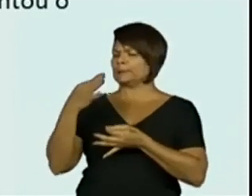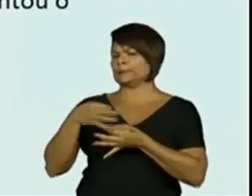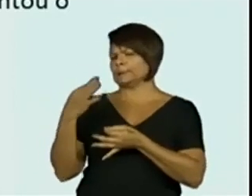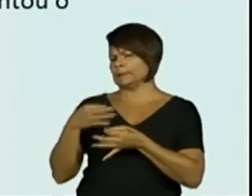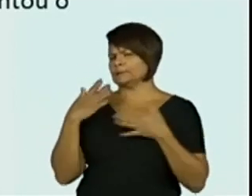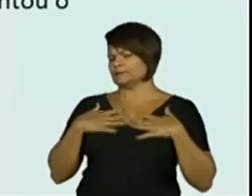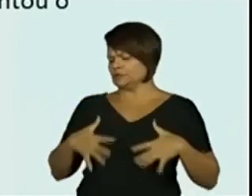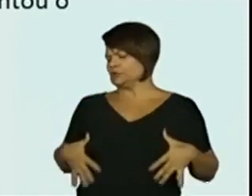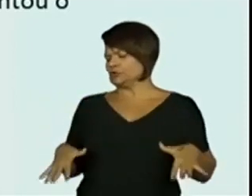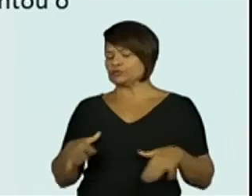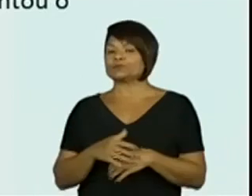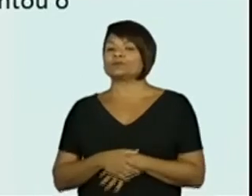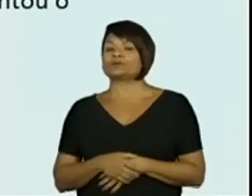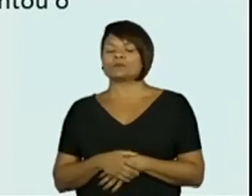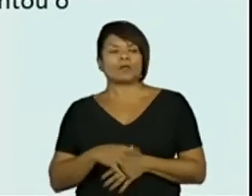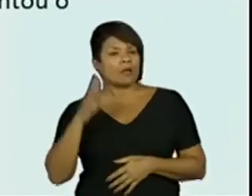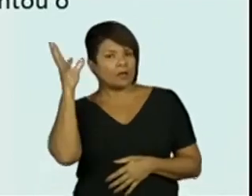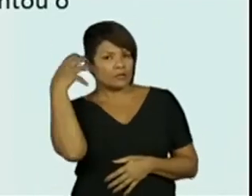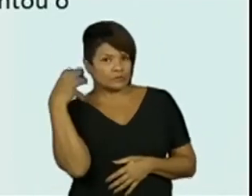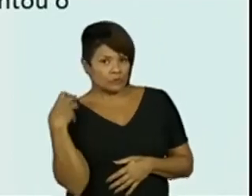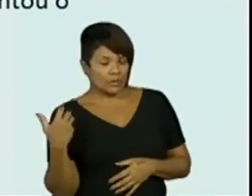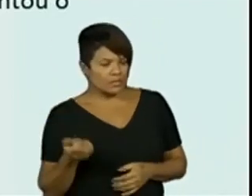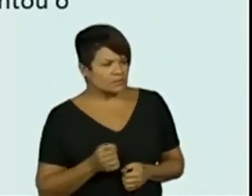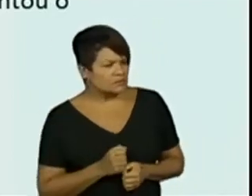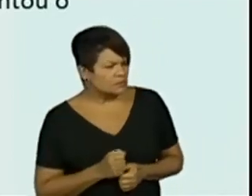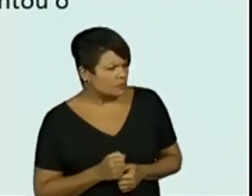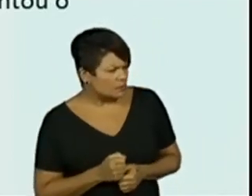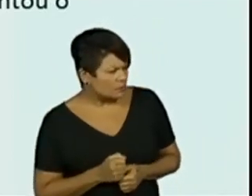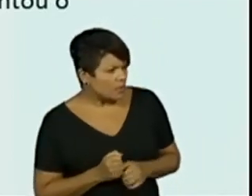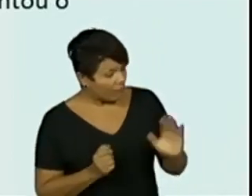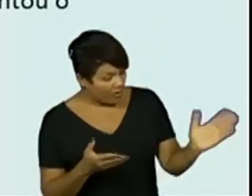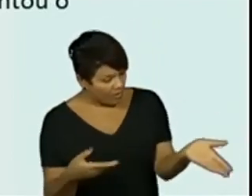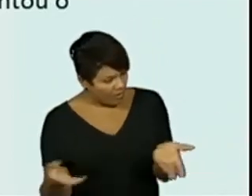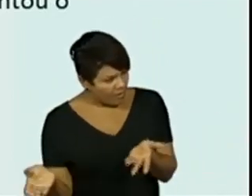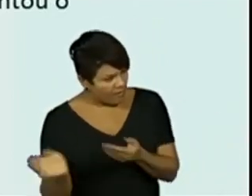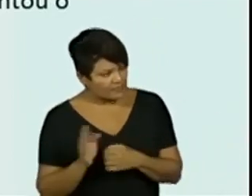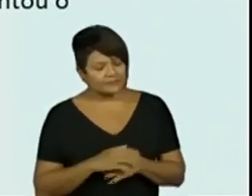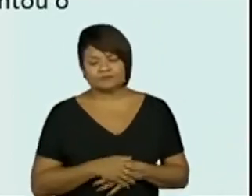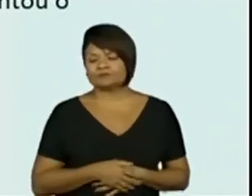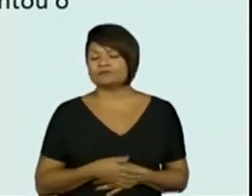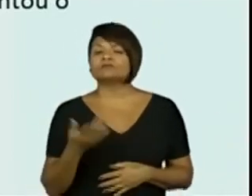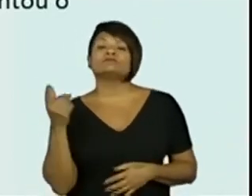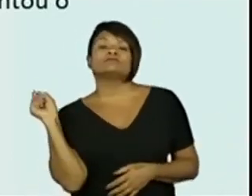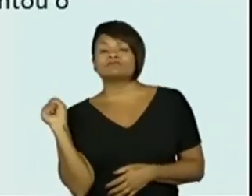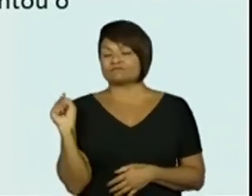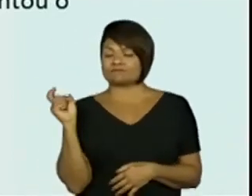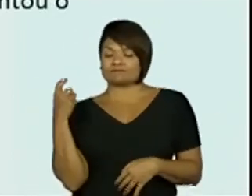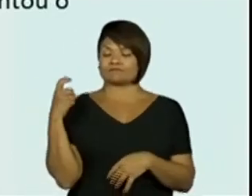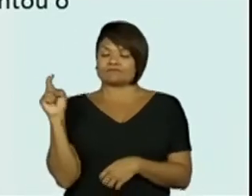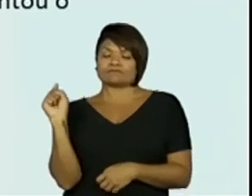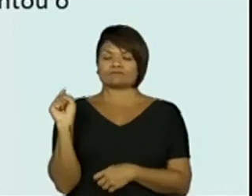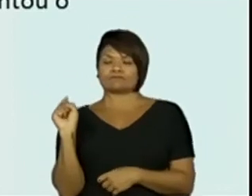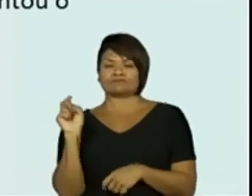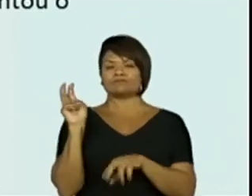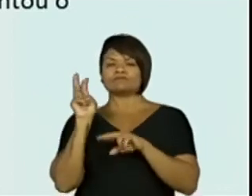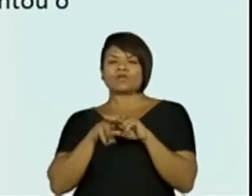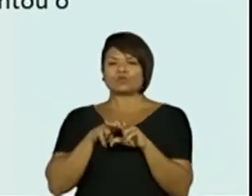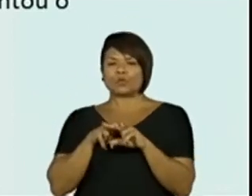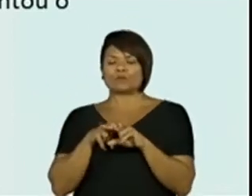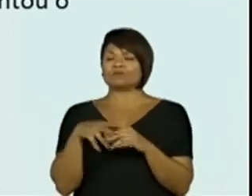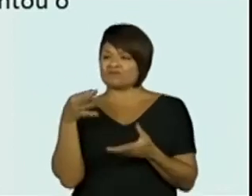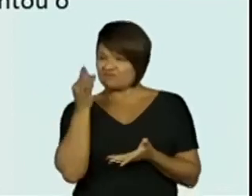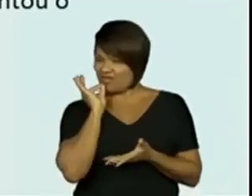interessou. A senhora Granfina entrou, sentou. Café ela não tomava. Foi direto ao